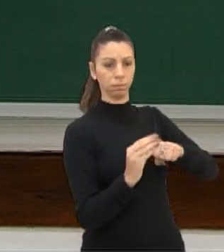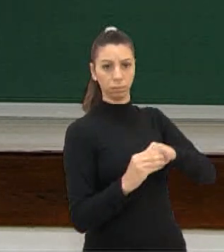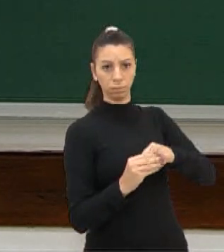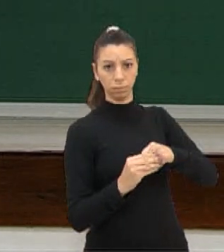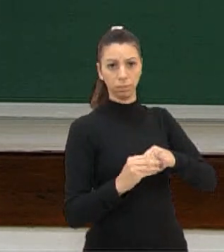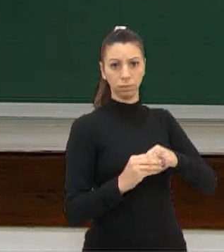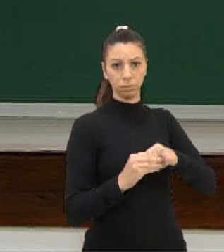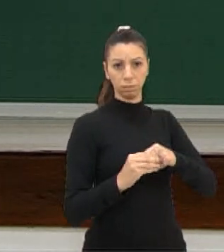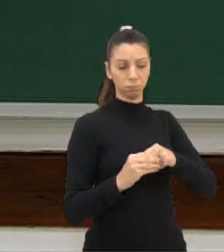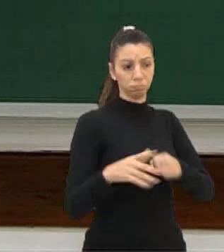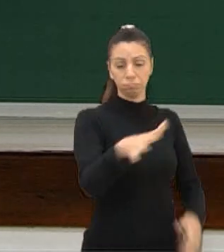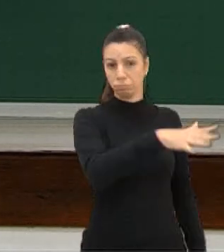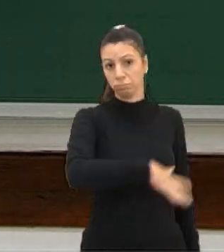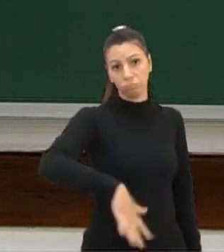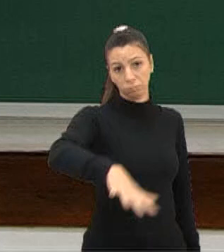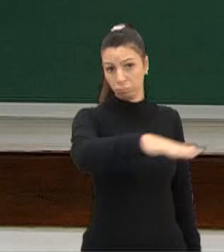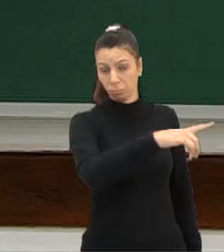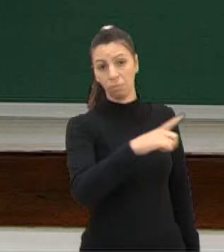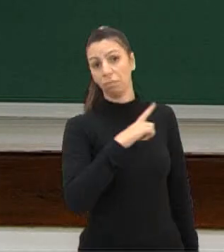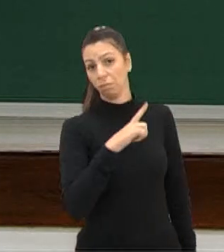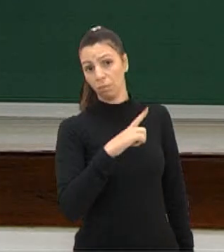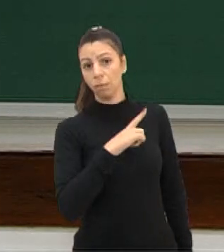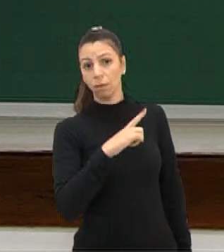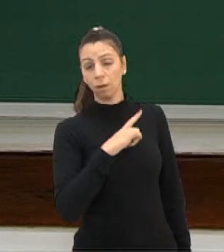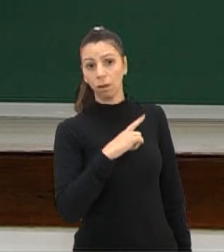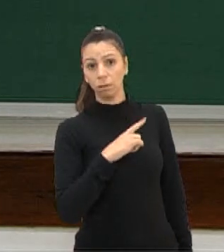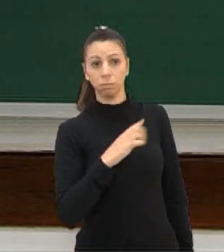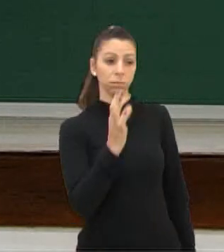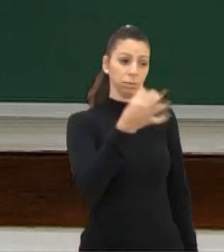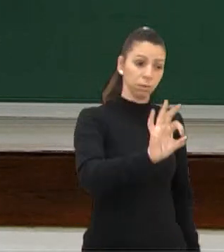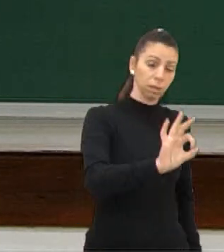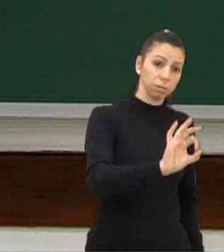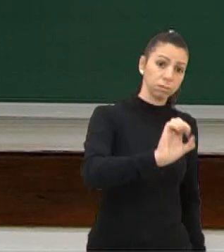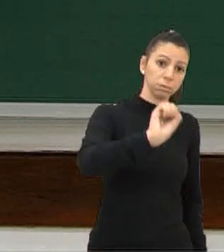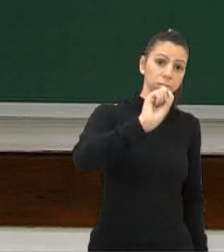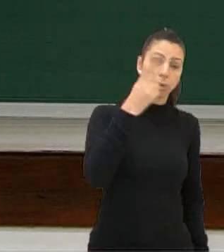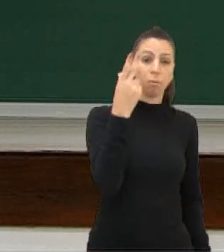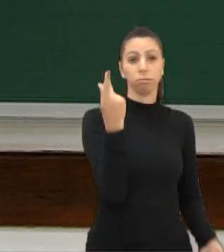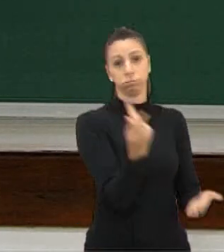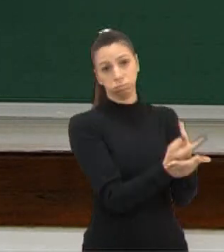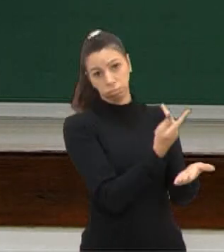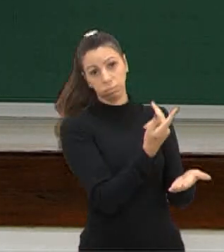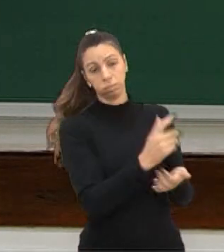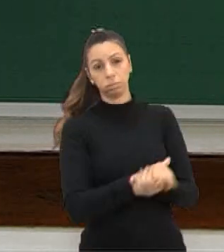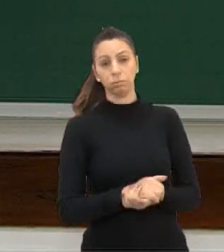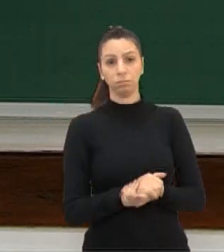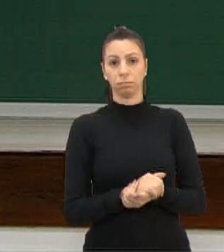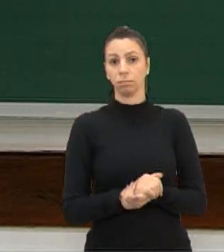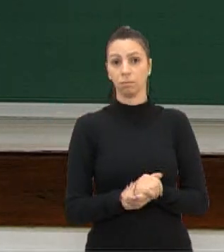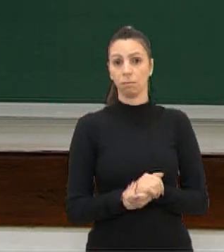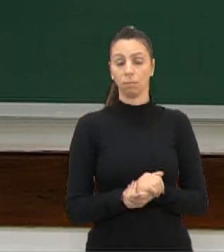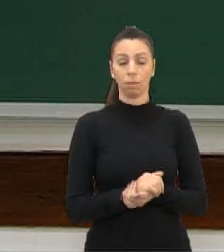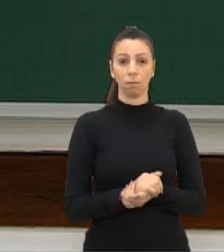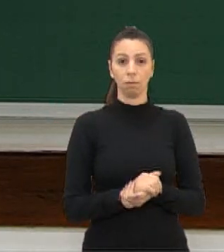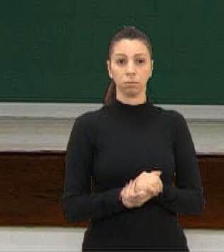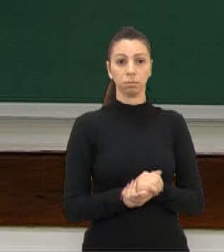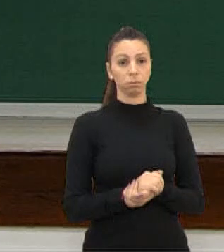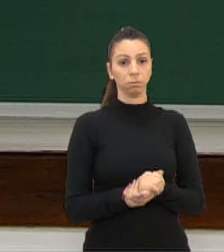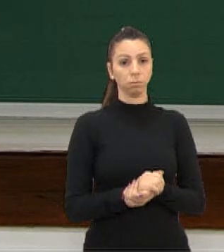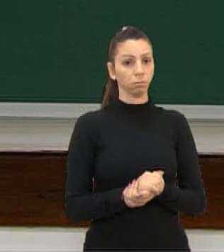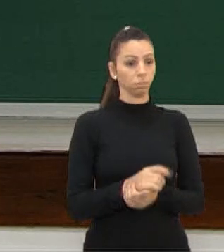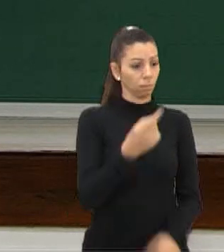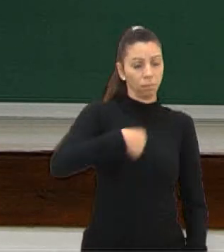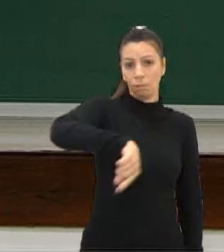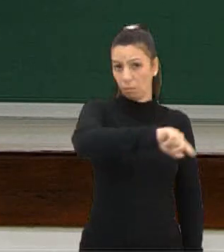temos sobre alguma coisa. Certo ou errado esse conhecimento. Todo mundo tem opinião sobre alguma coisa, algum